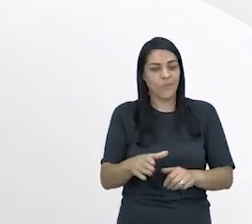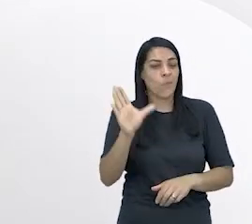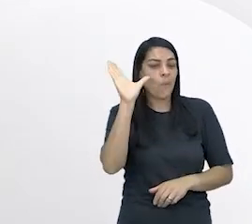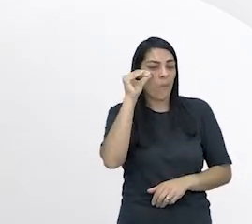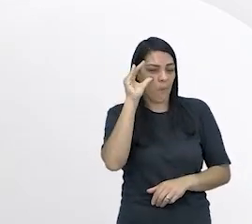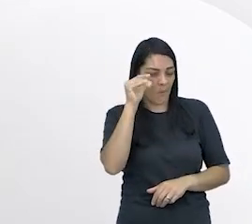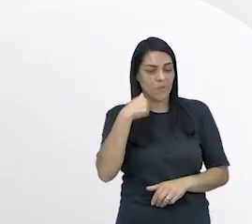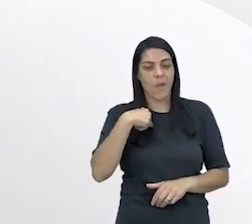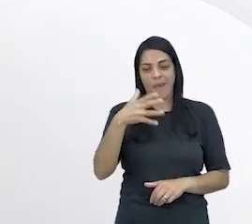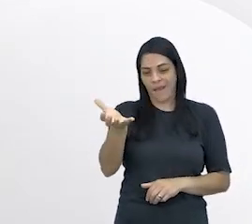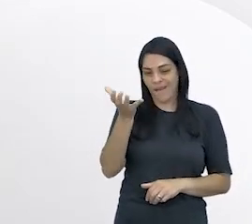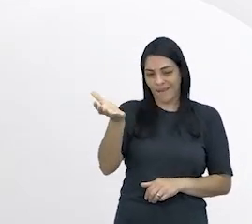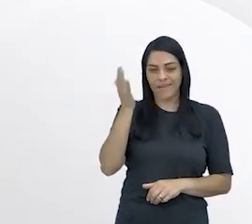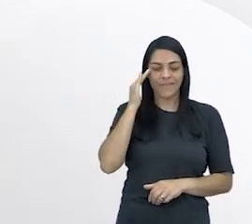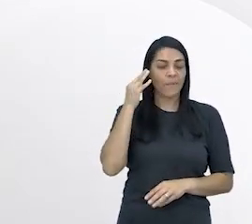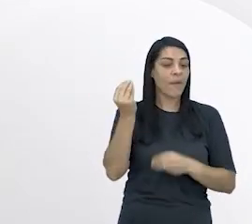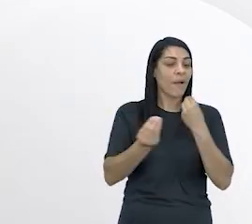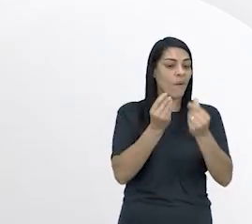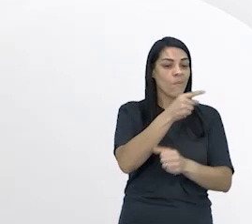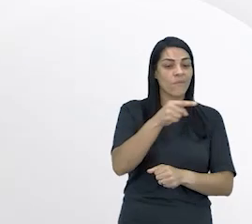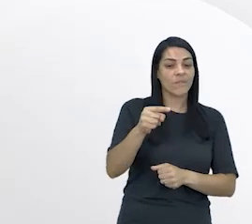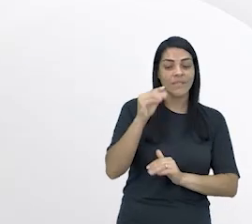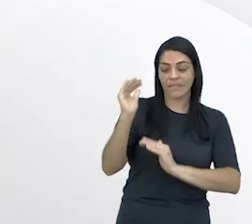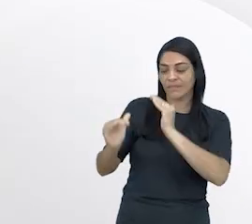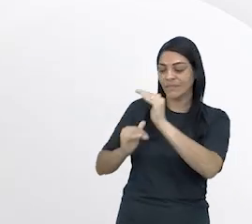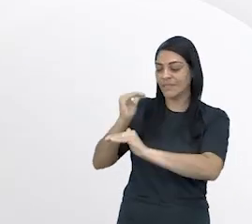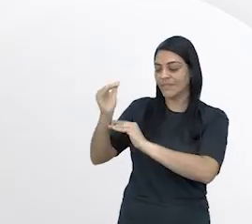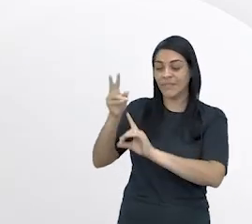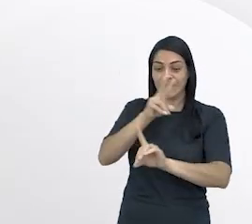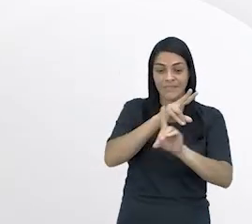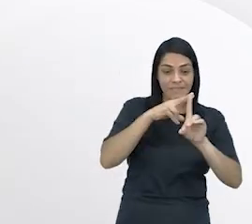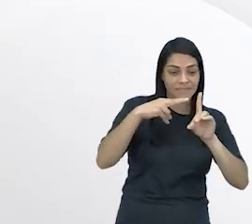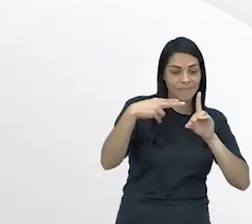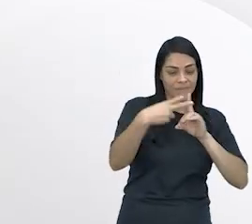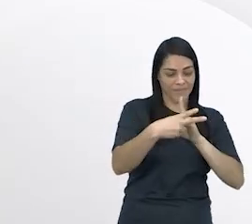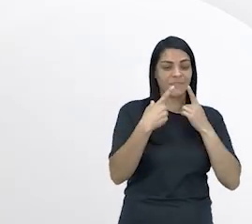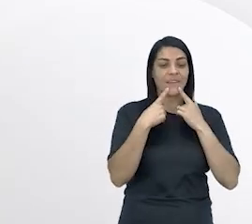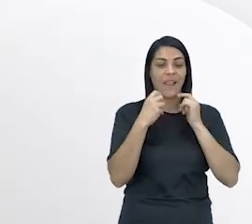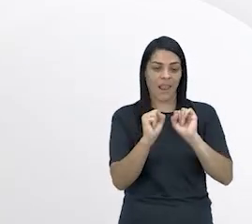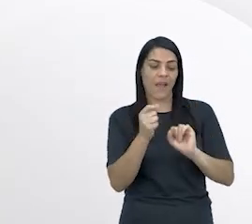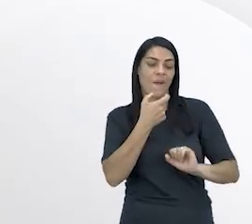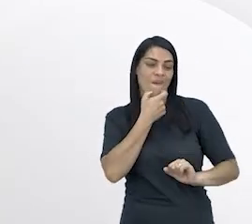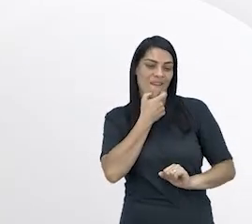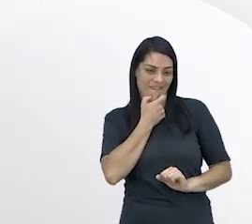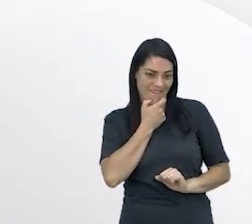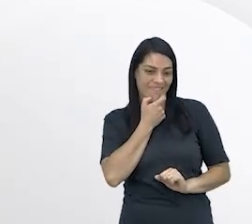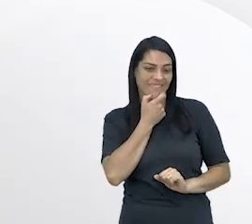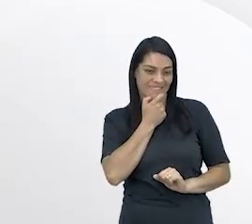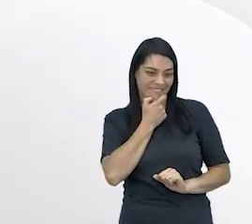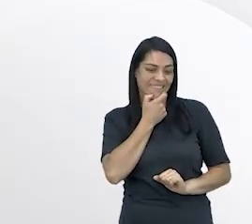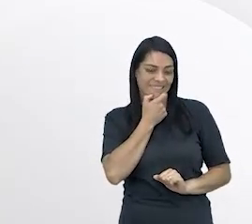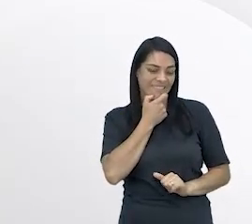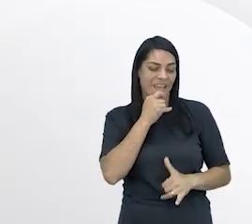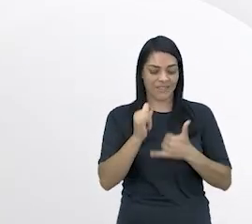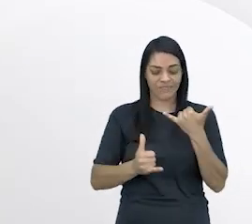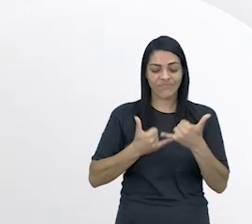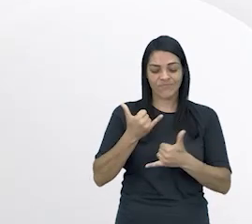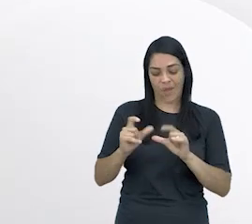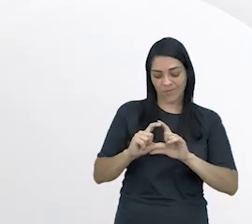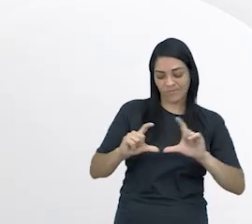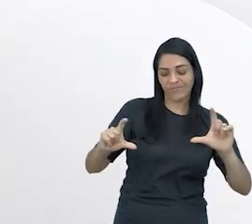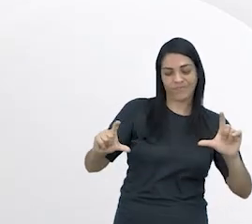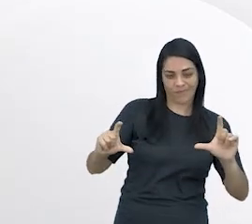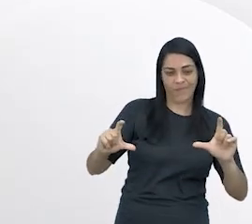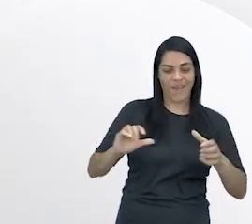quero saber como é que vocês vão desenvolver, na perspectiva do inglês, esse jogo de tabuleiro